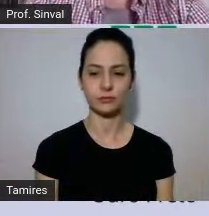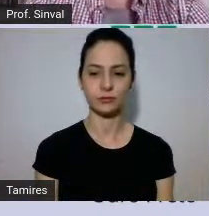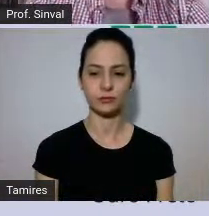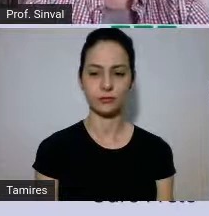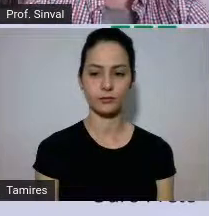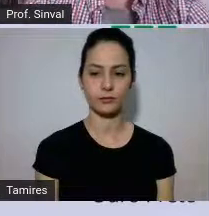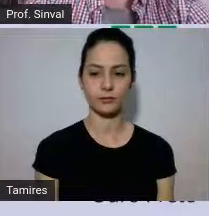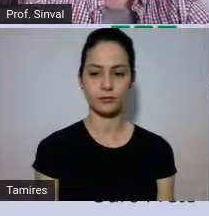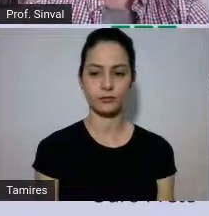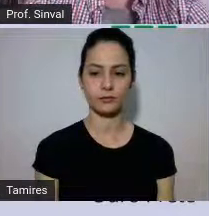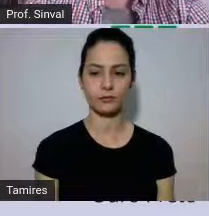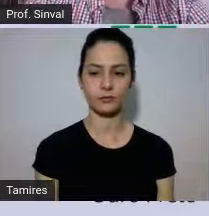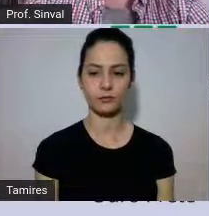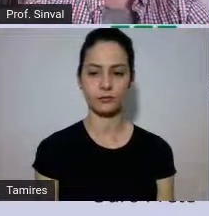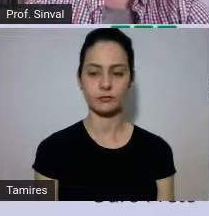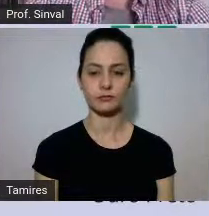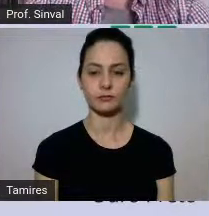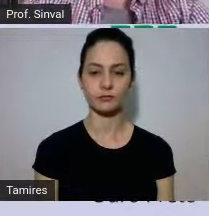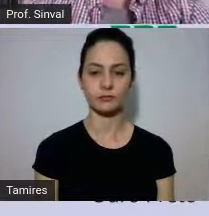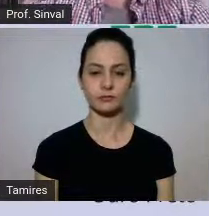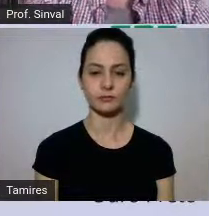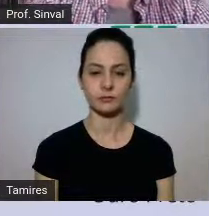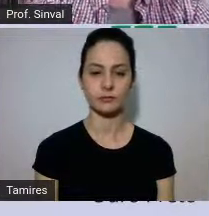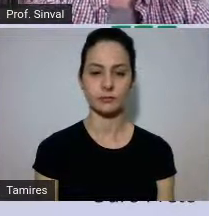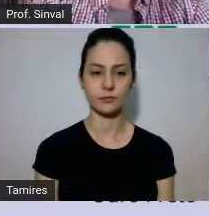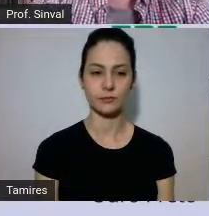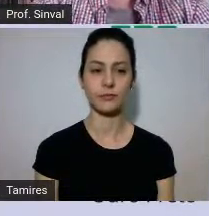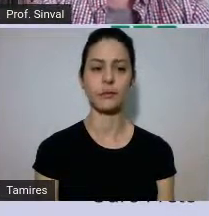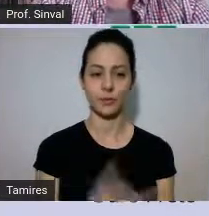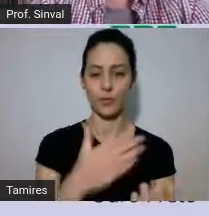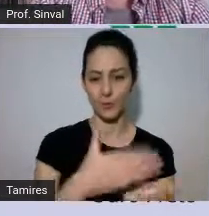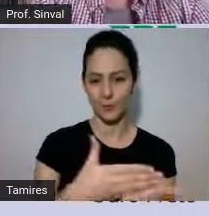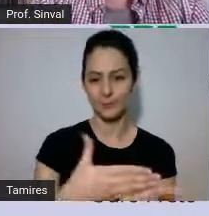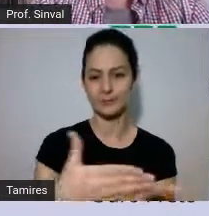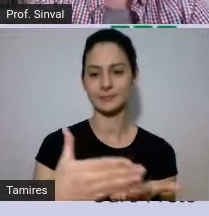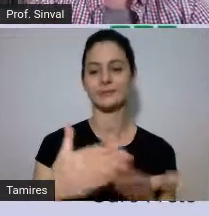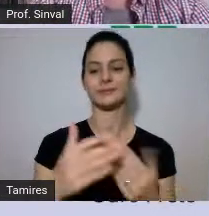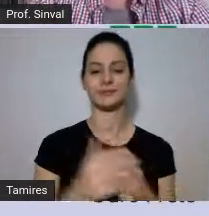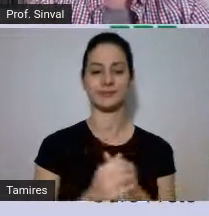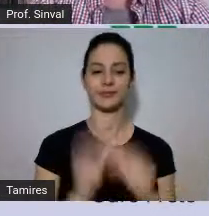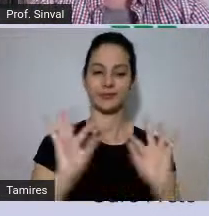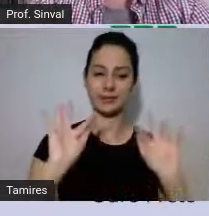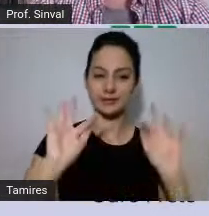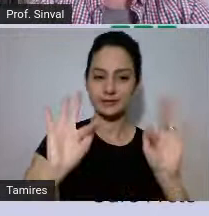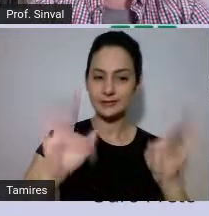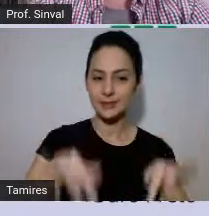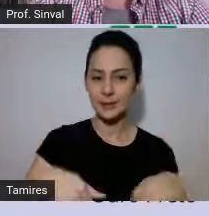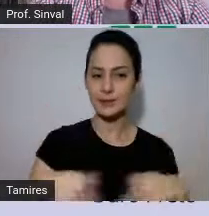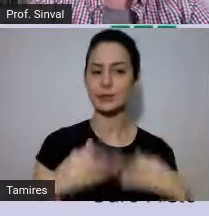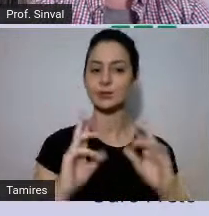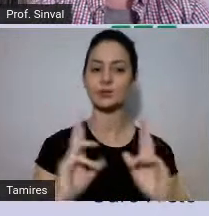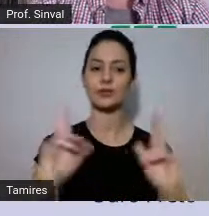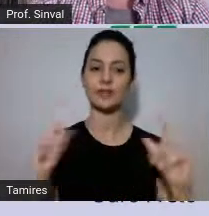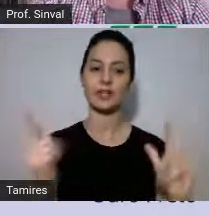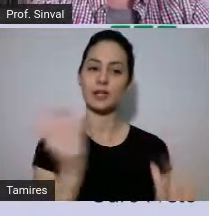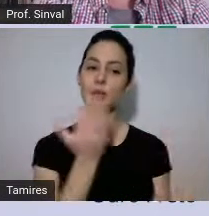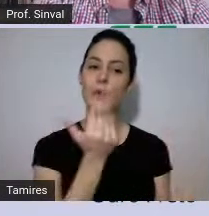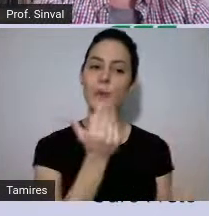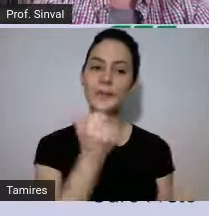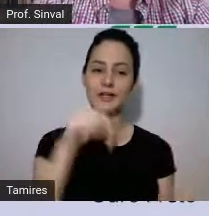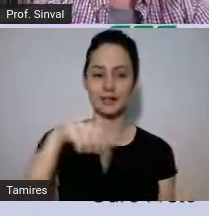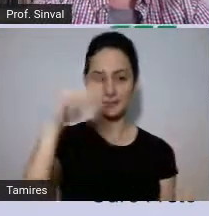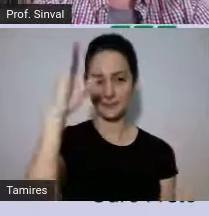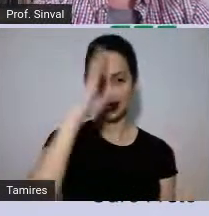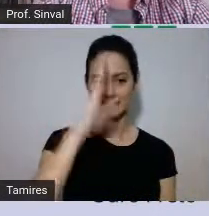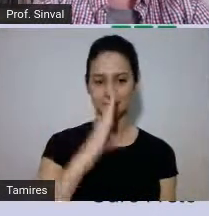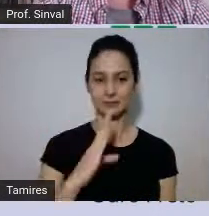aqui, encaminhando para o encerramento, eu vou falar um pouquinho sobre as diferenças do comer no Brasil